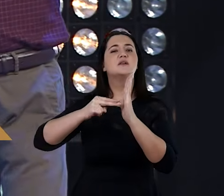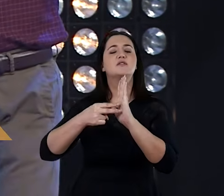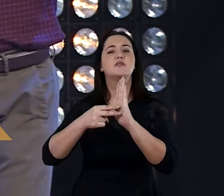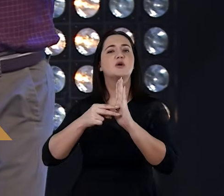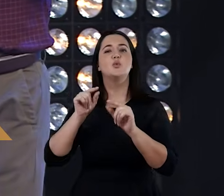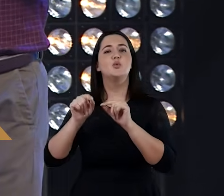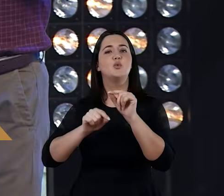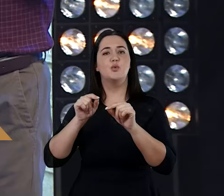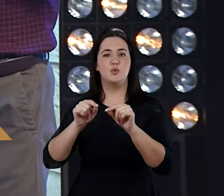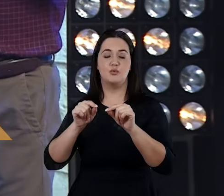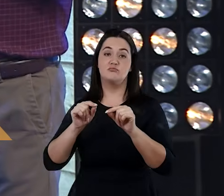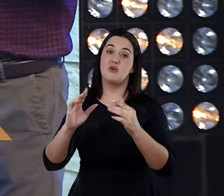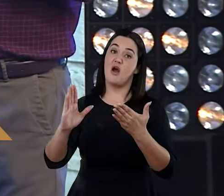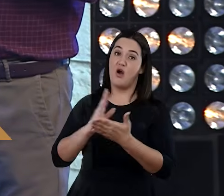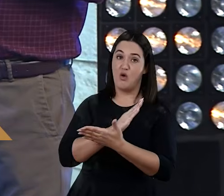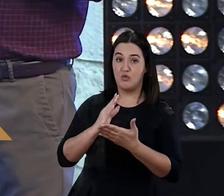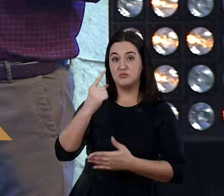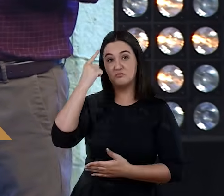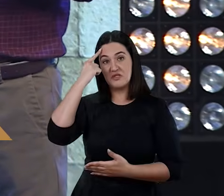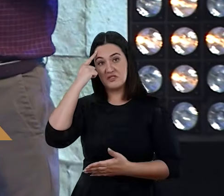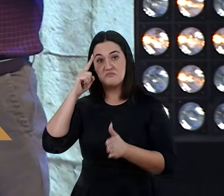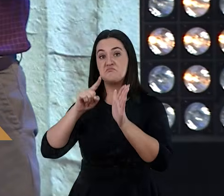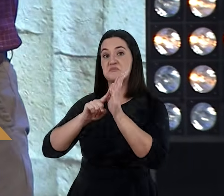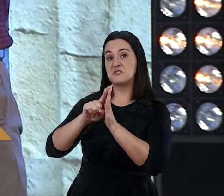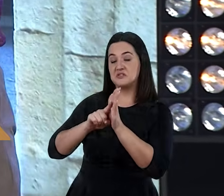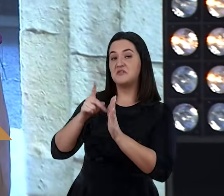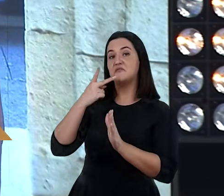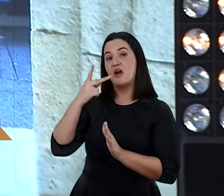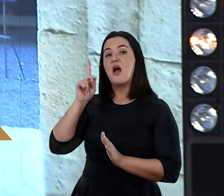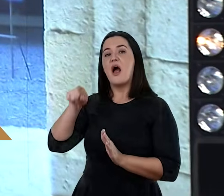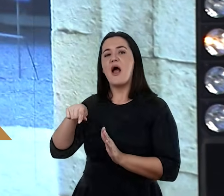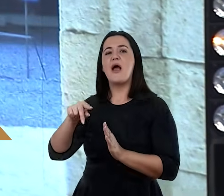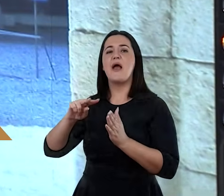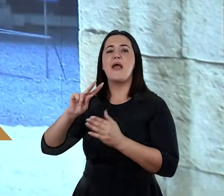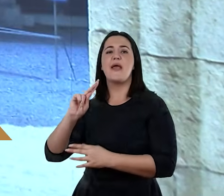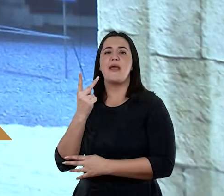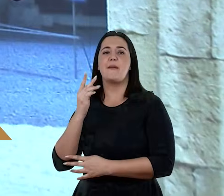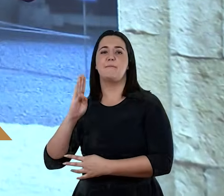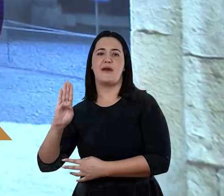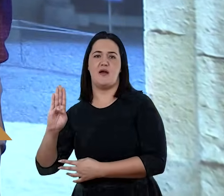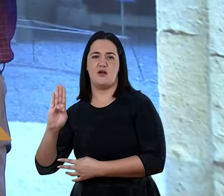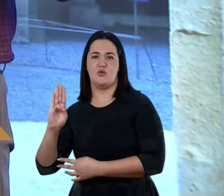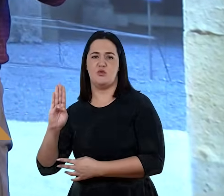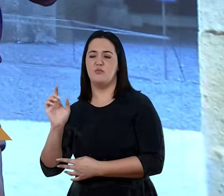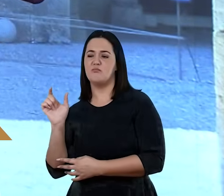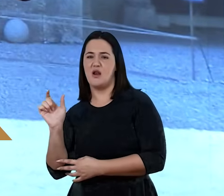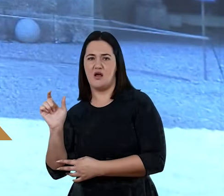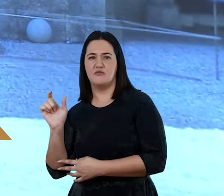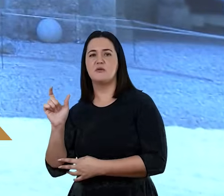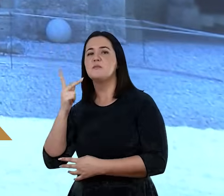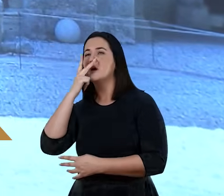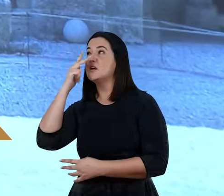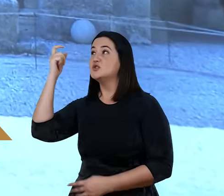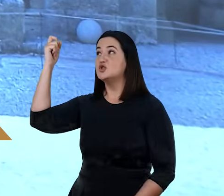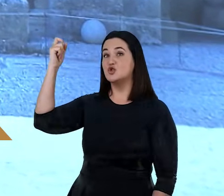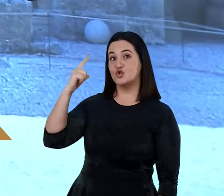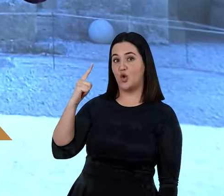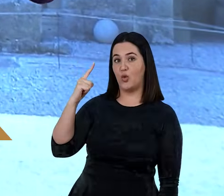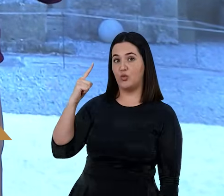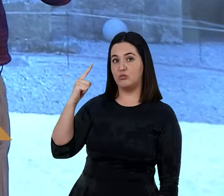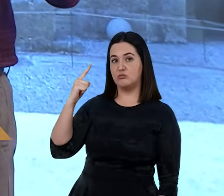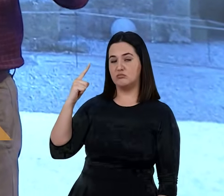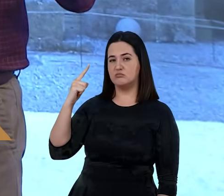É possível que esse nome, Sansão ou Shamshom, seria derivado do hebraico Shemesh, que significa